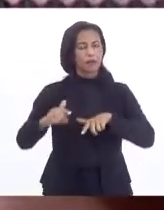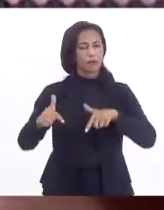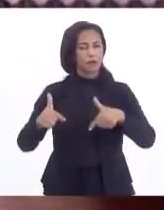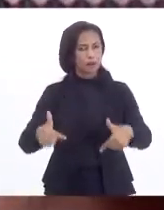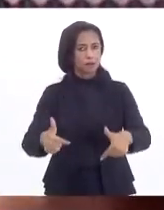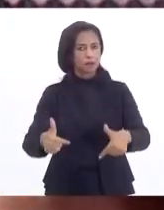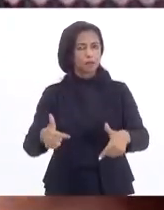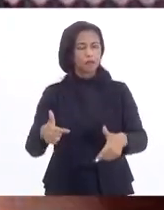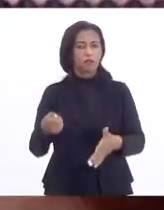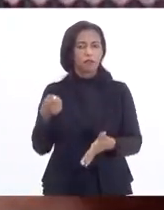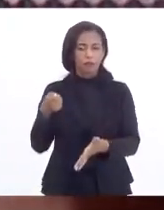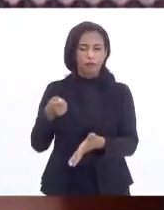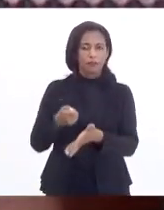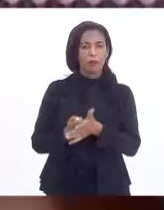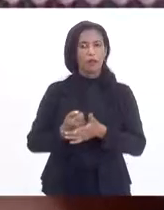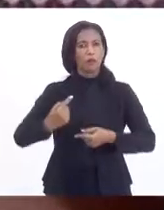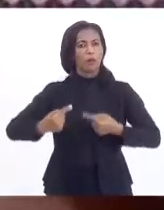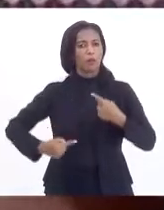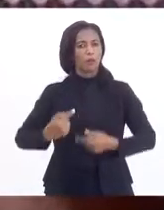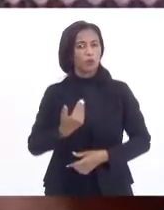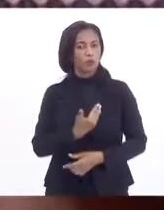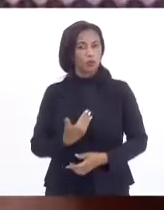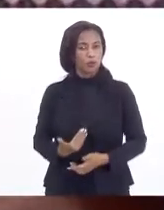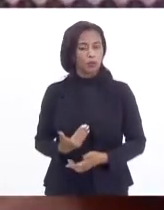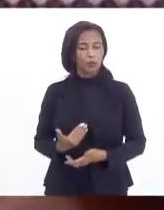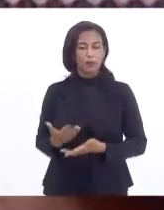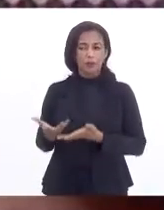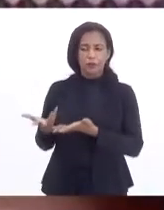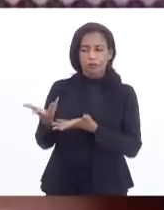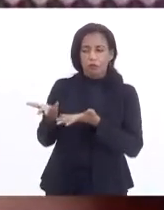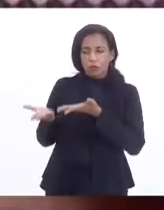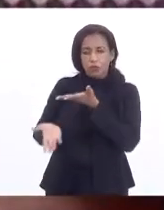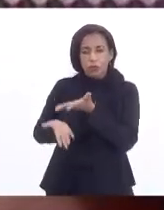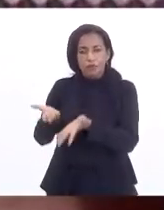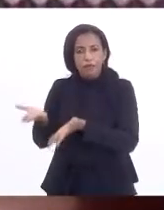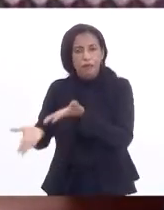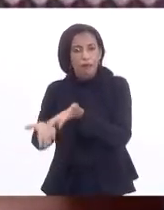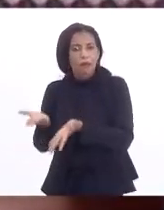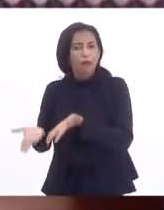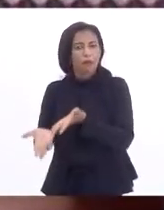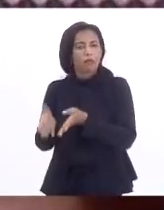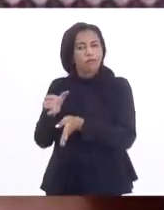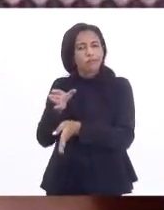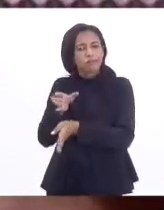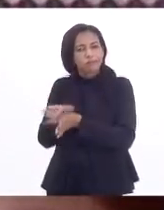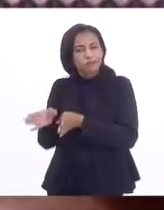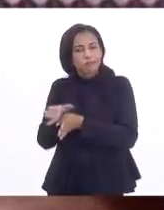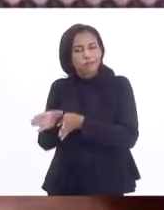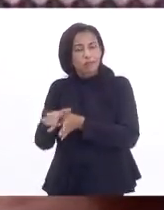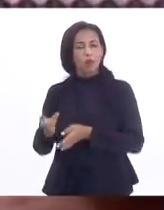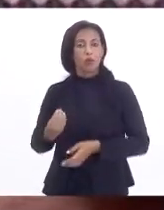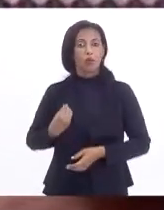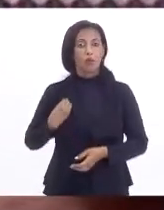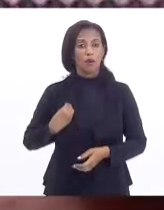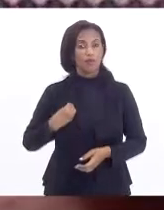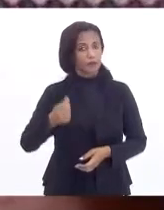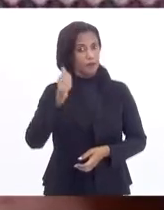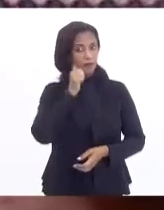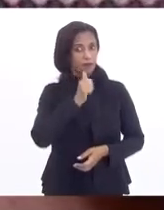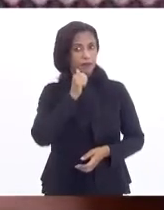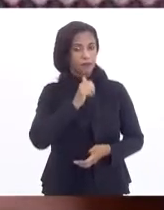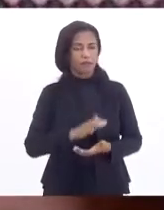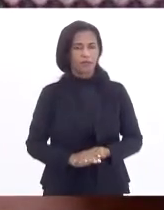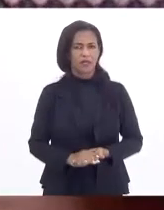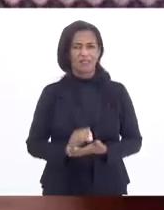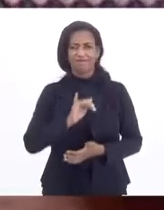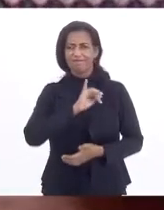que efetivam a política pública de acolhimento, de cuidado com a vida das mulheres. Isso